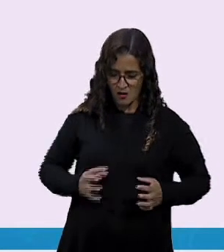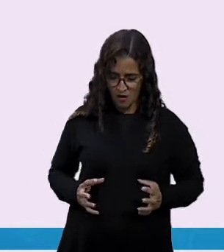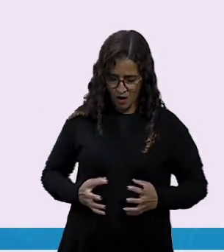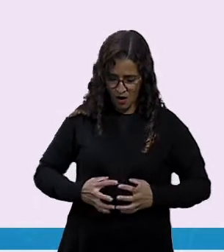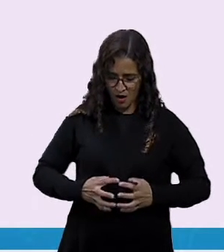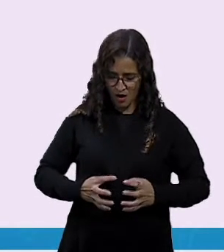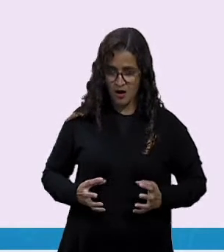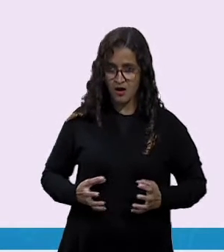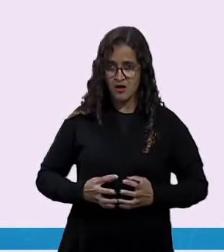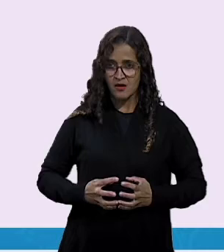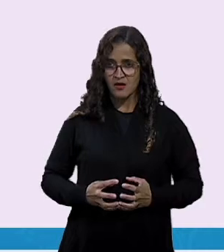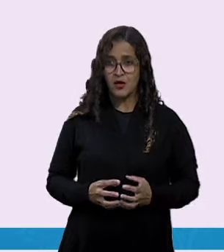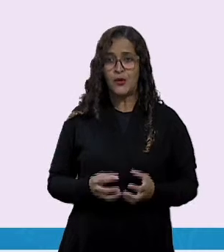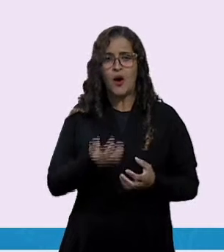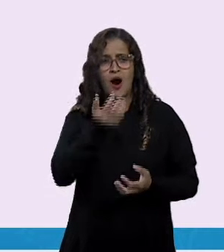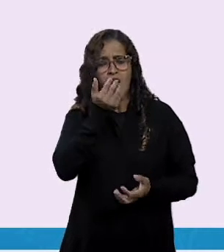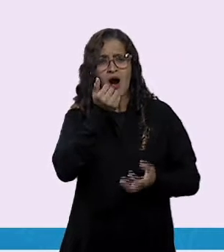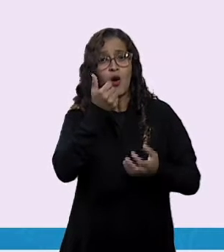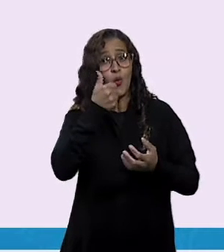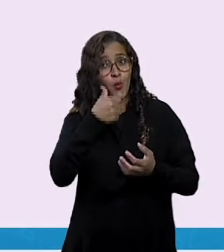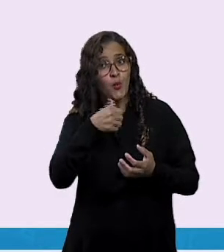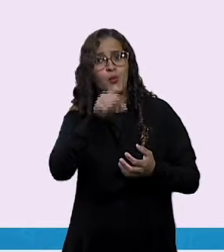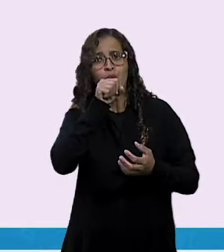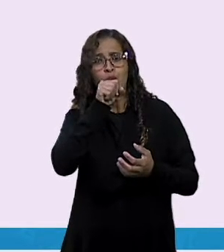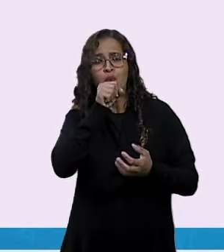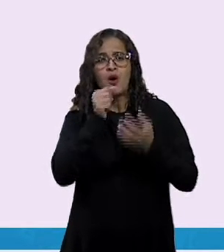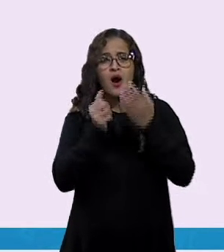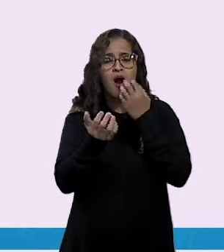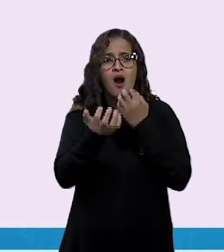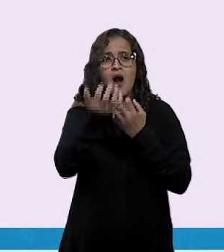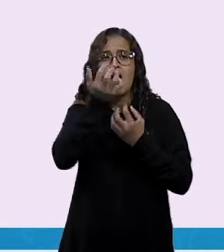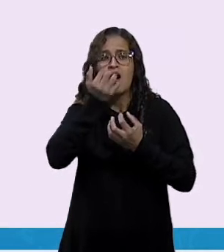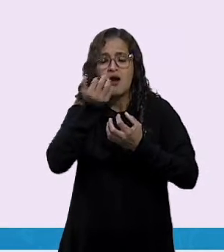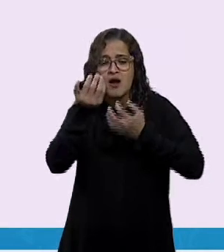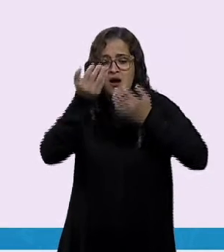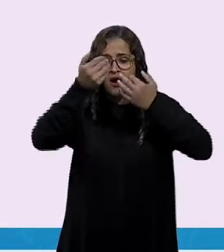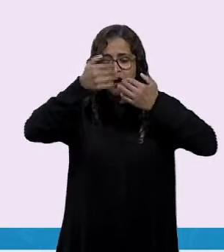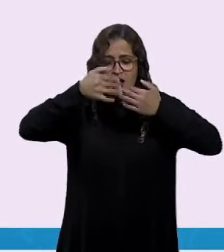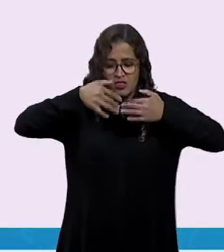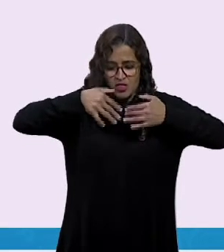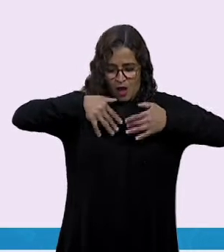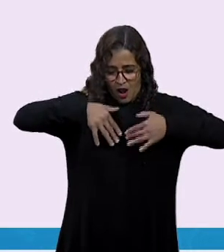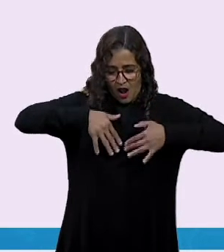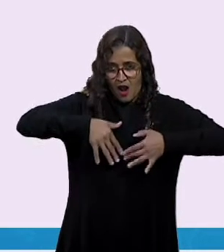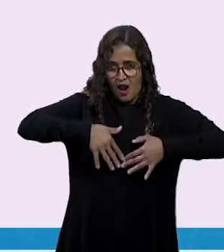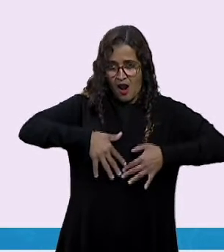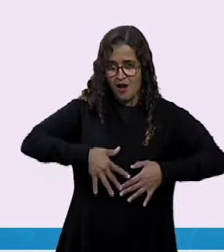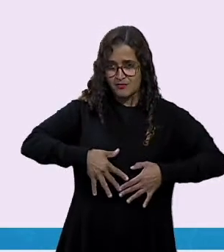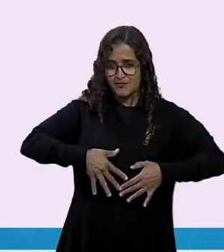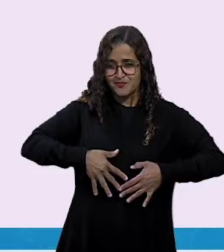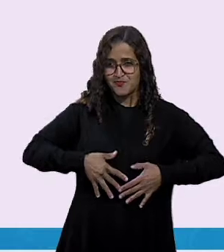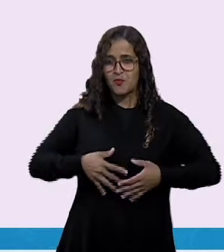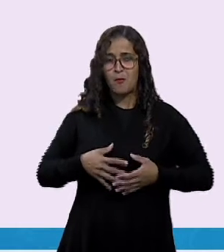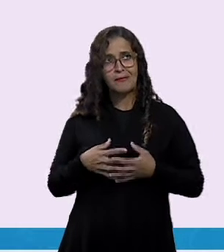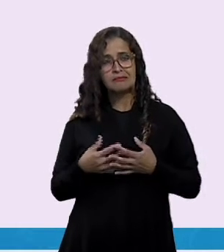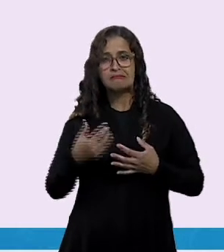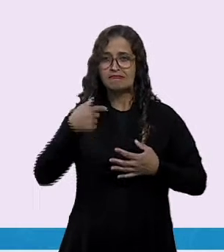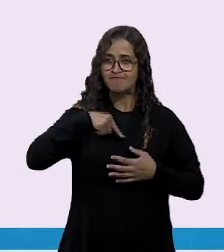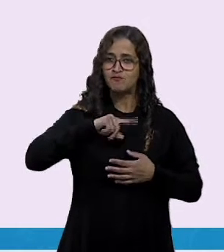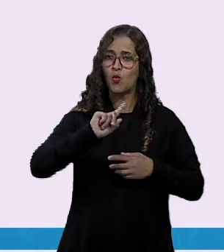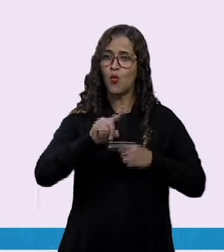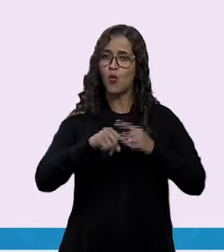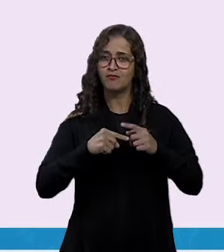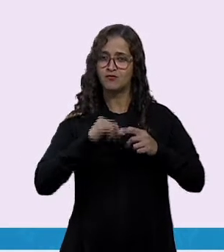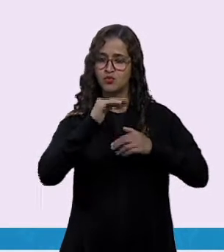da mamãe. Então, tudo que ela come vai para o bebê, para ele se desenvolver e ficar grande. Isso também acontece com